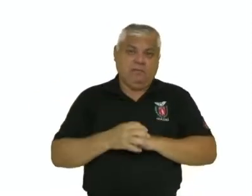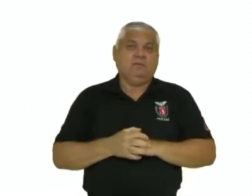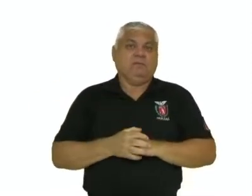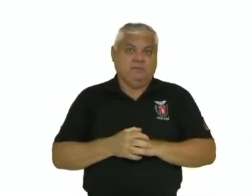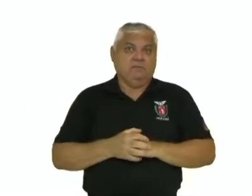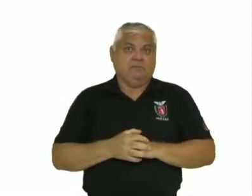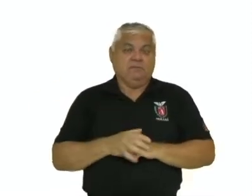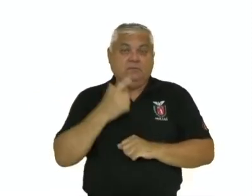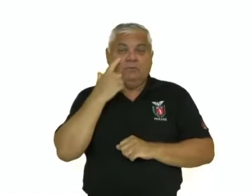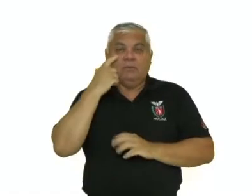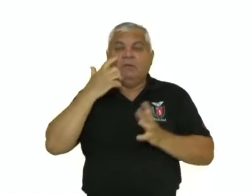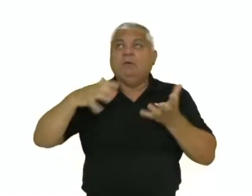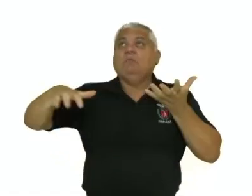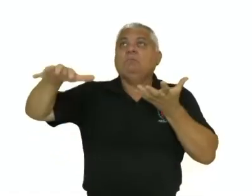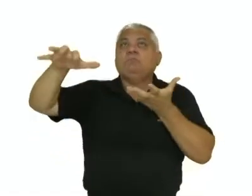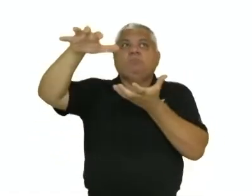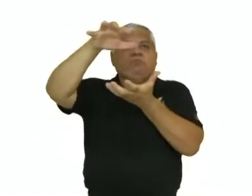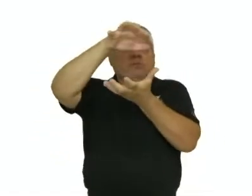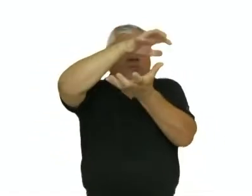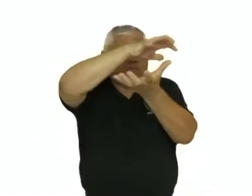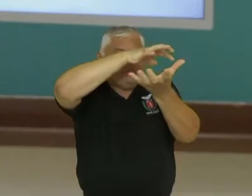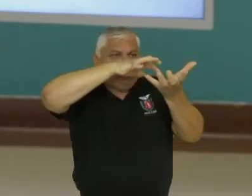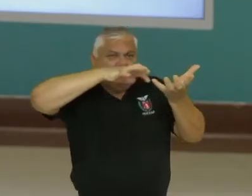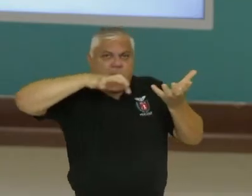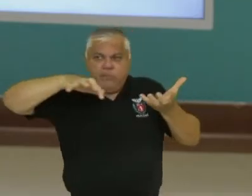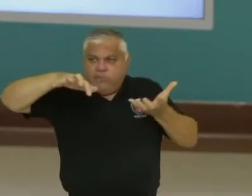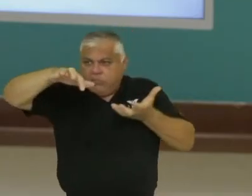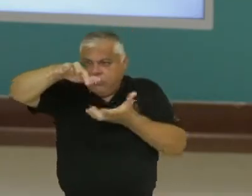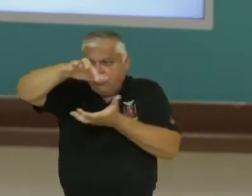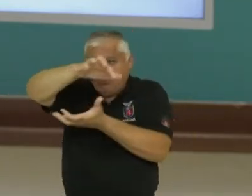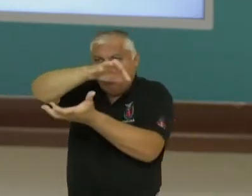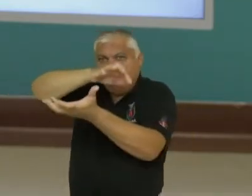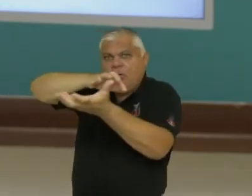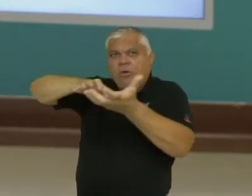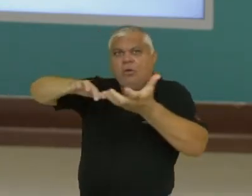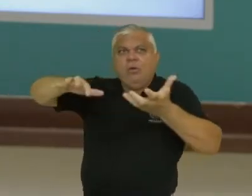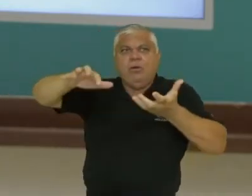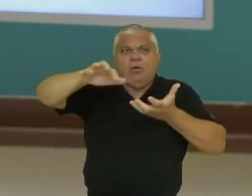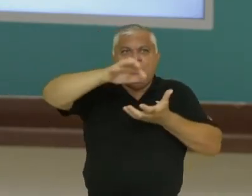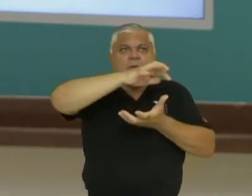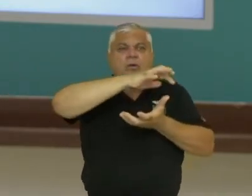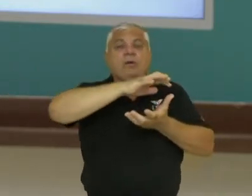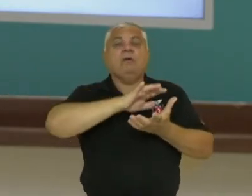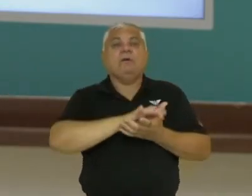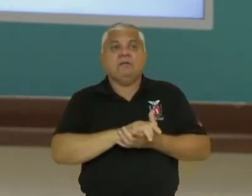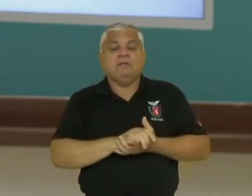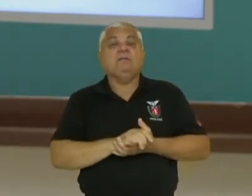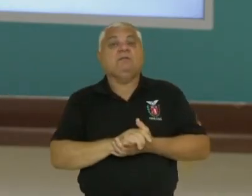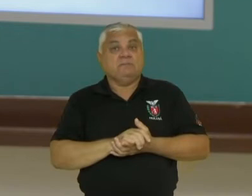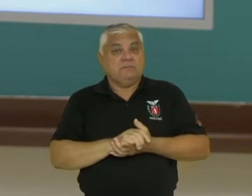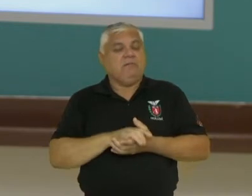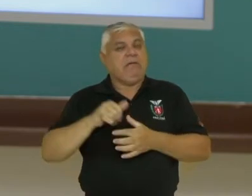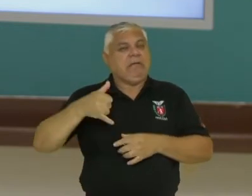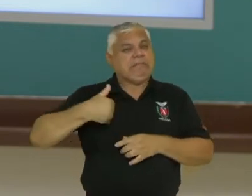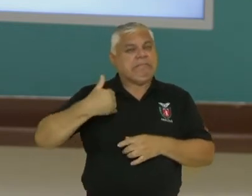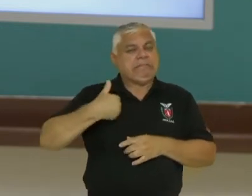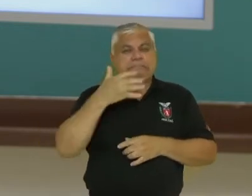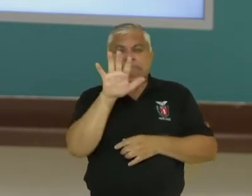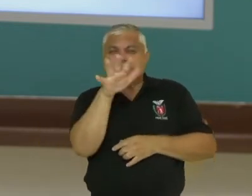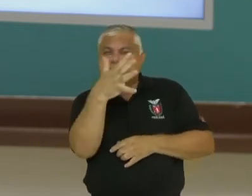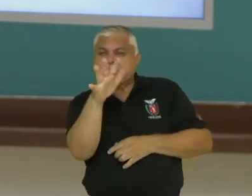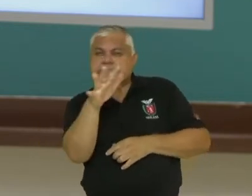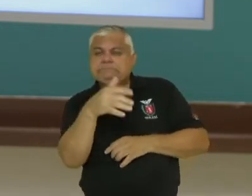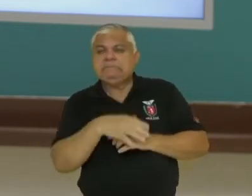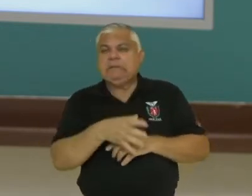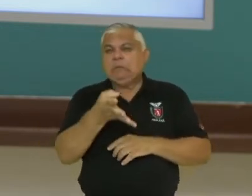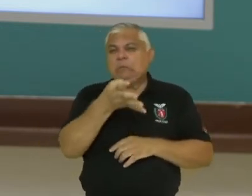quando o universo, o nosso sistema solar foi formado. Aqui, a idade aproximada, estimada do